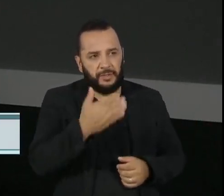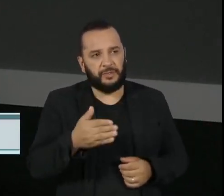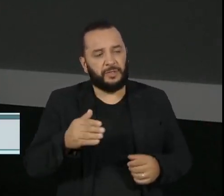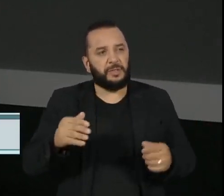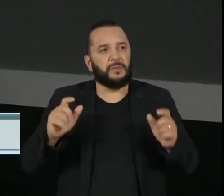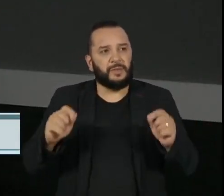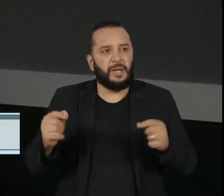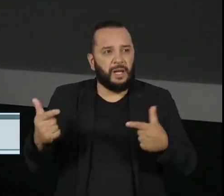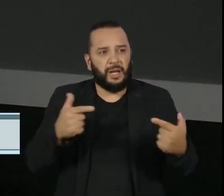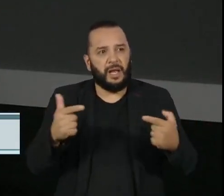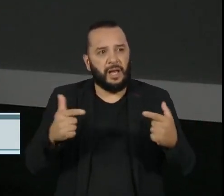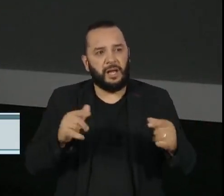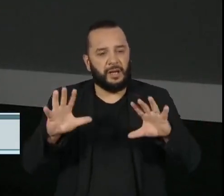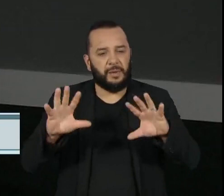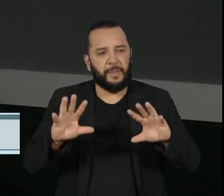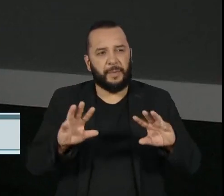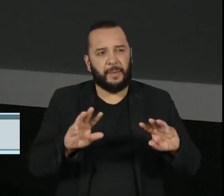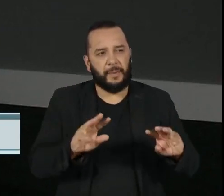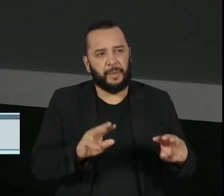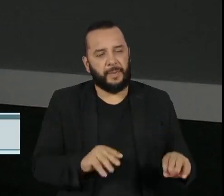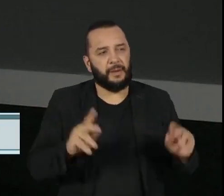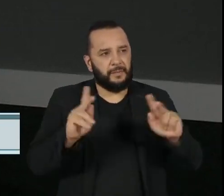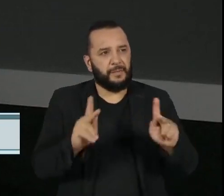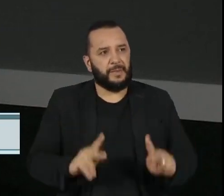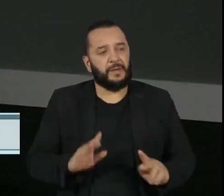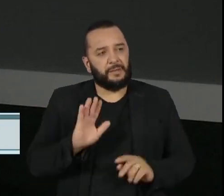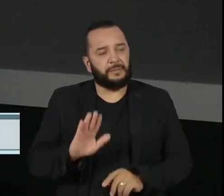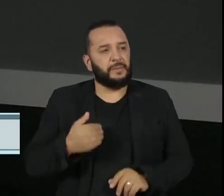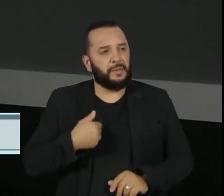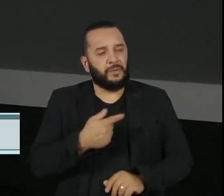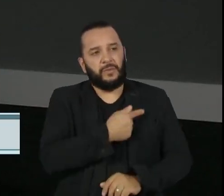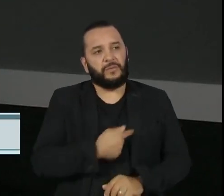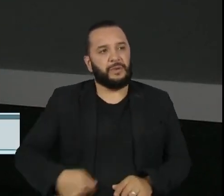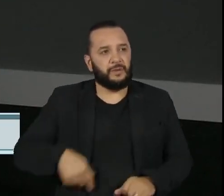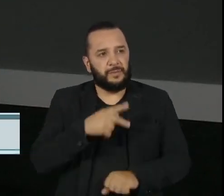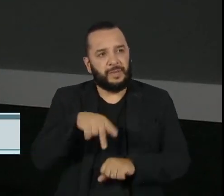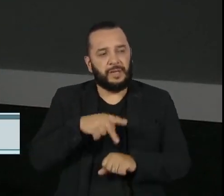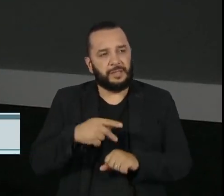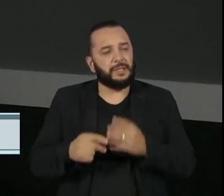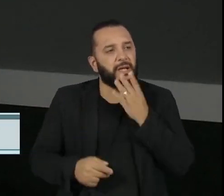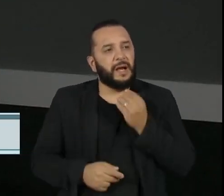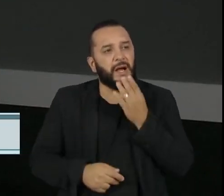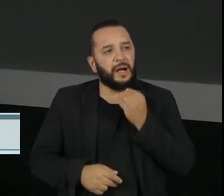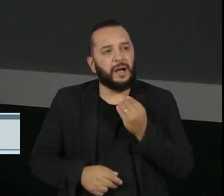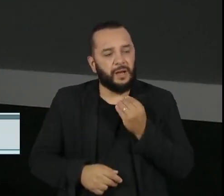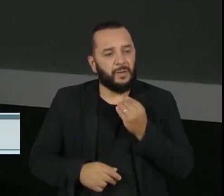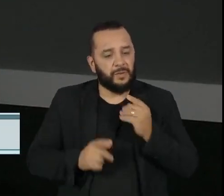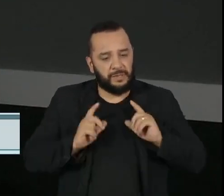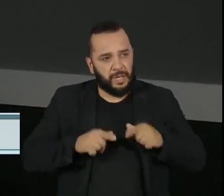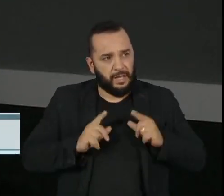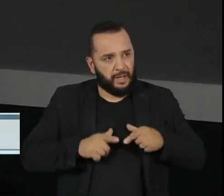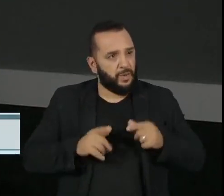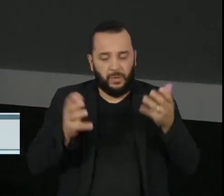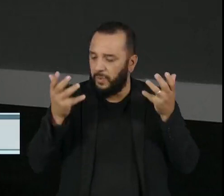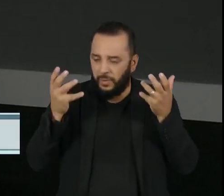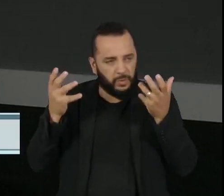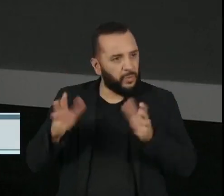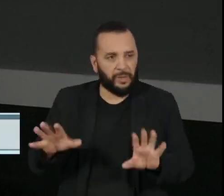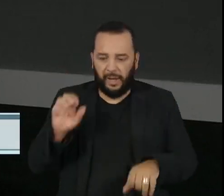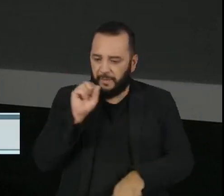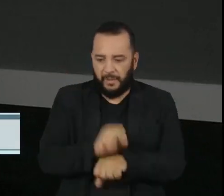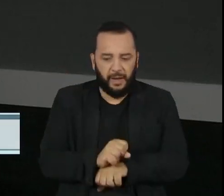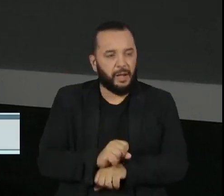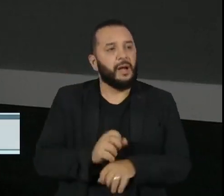cessar-fogo e uma negativa, né, do governo de Israel, apoiado por outros governos, como dos Estados Unidos, para